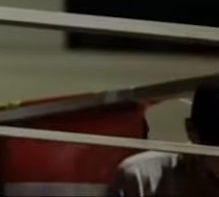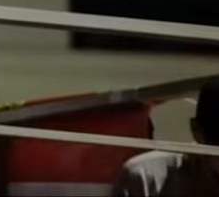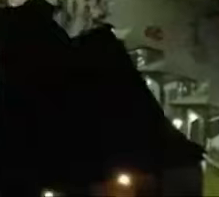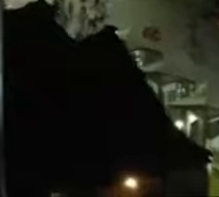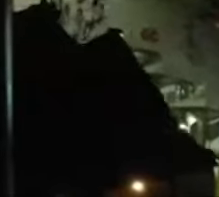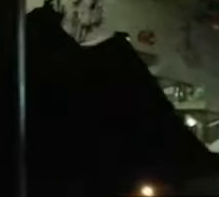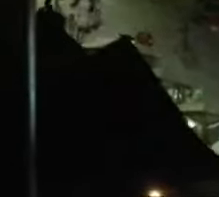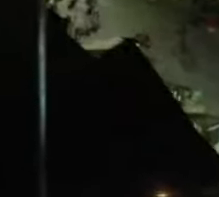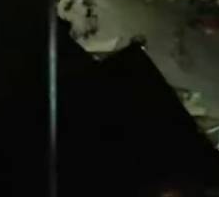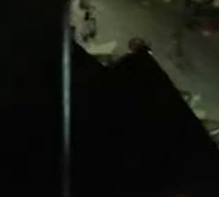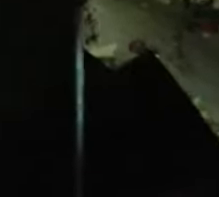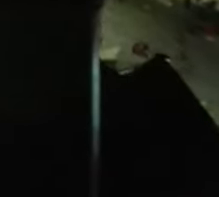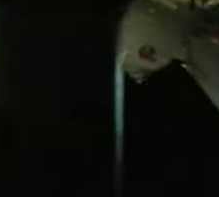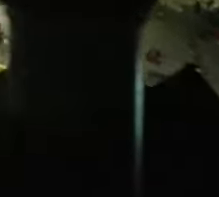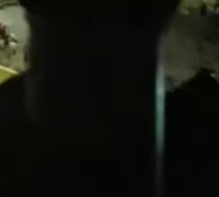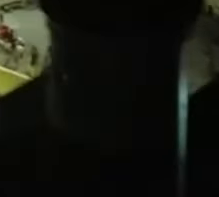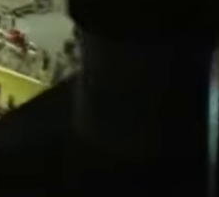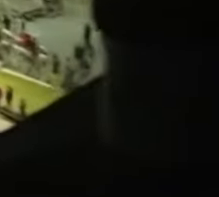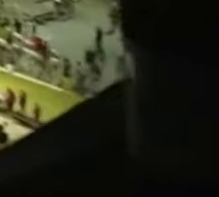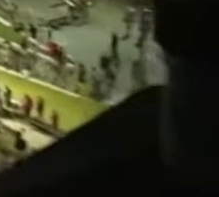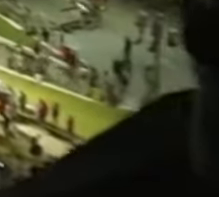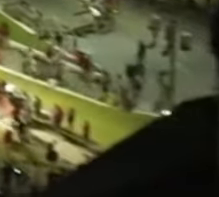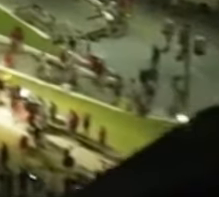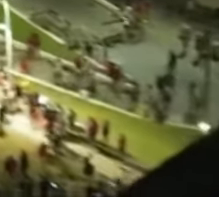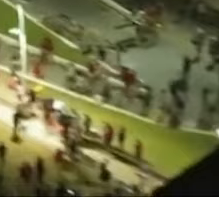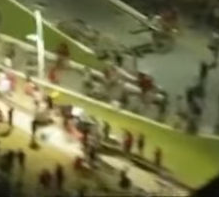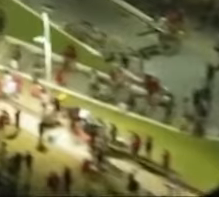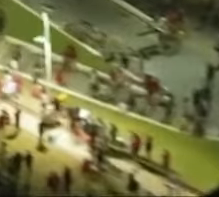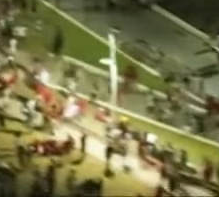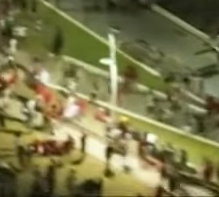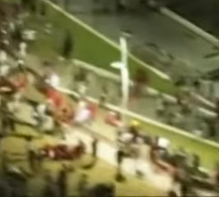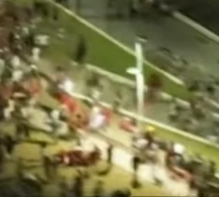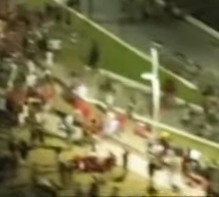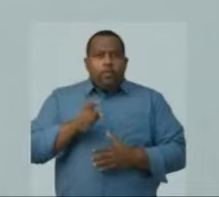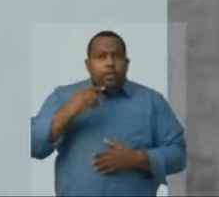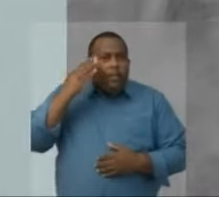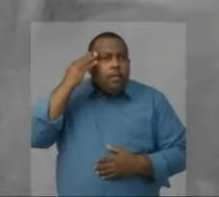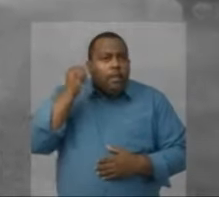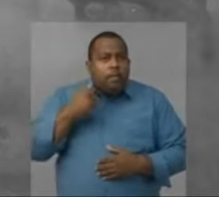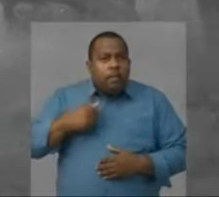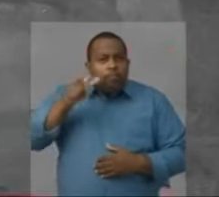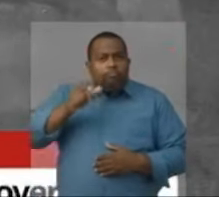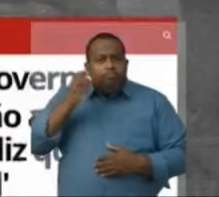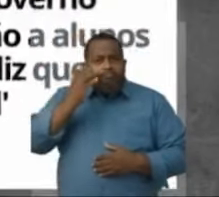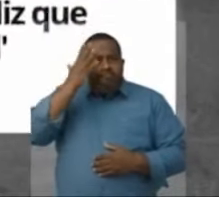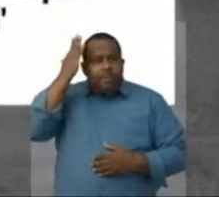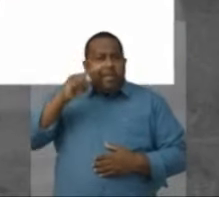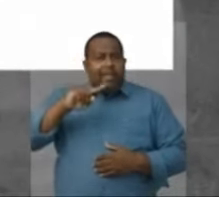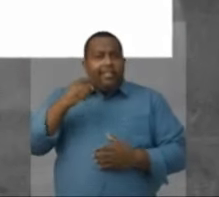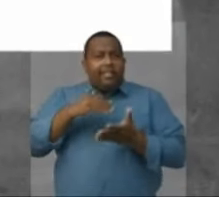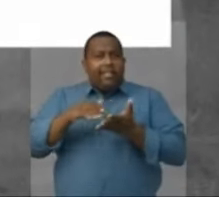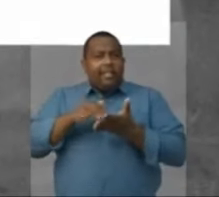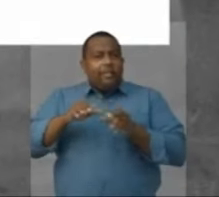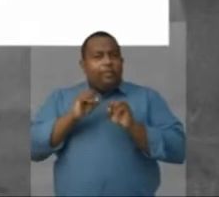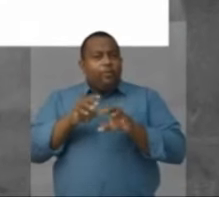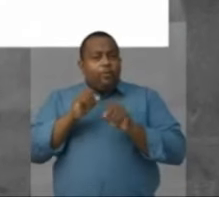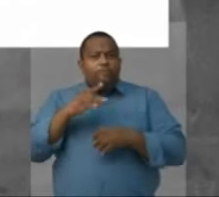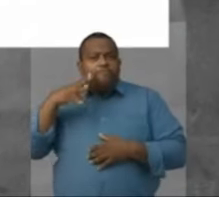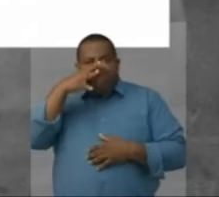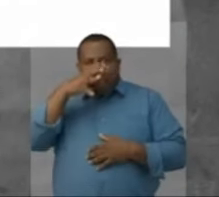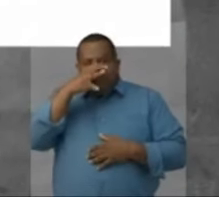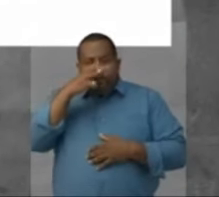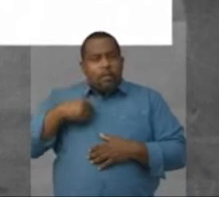Bahia. Agora é só 13. Você sabia que o grupo de Jerônimo